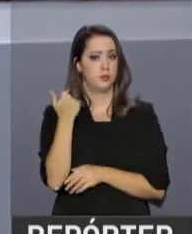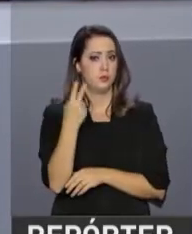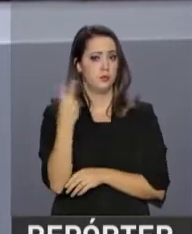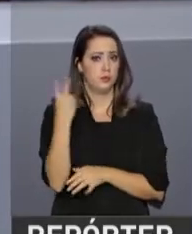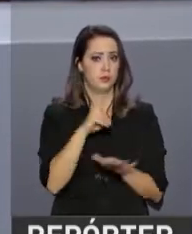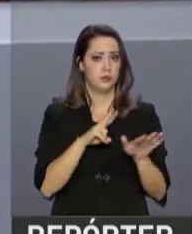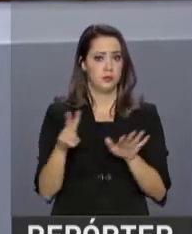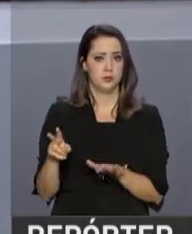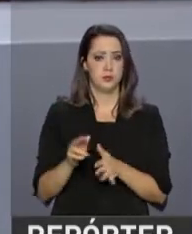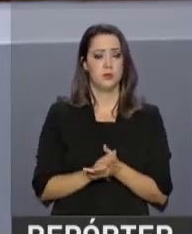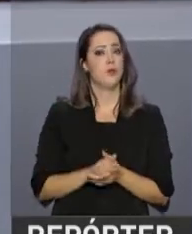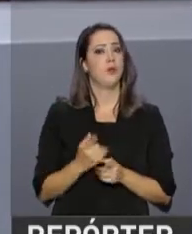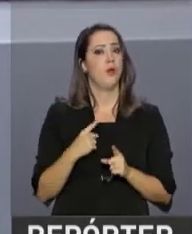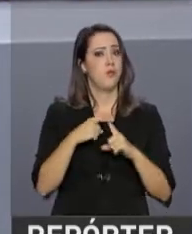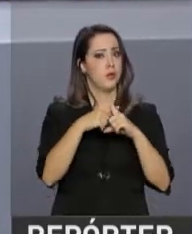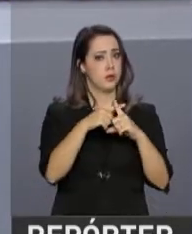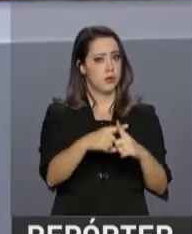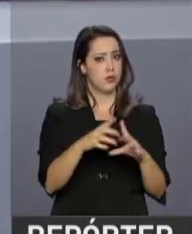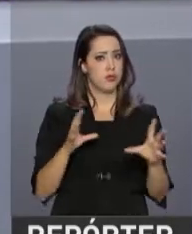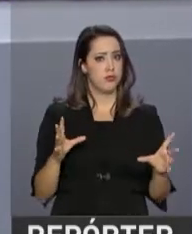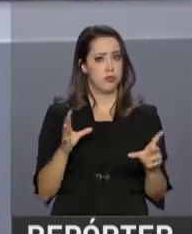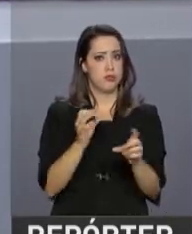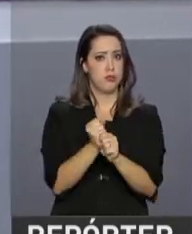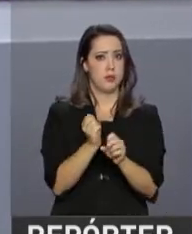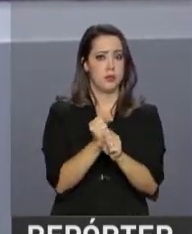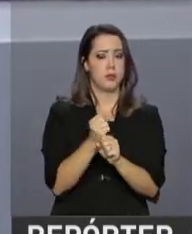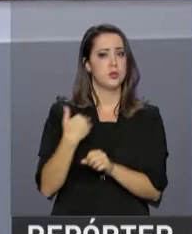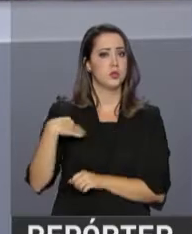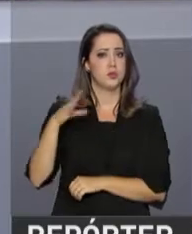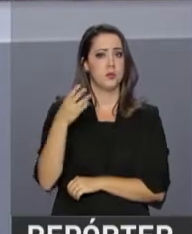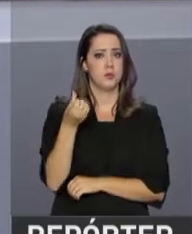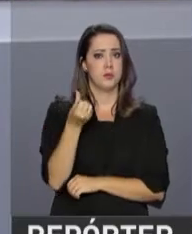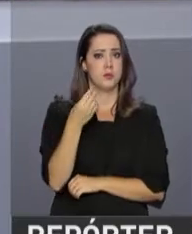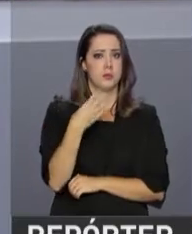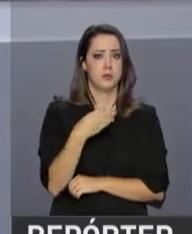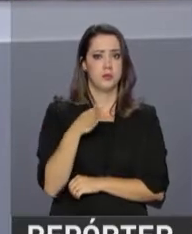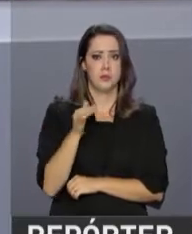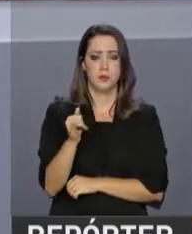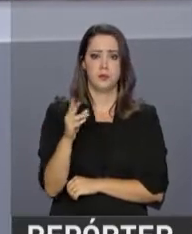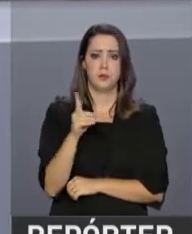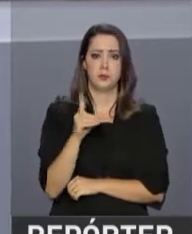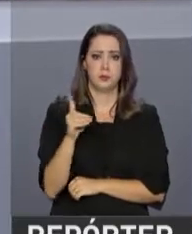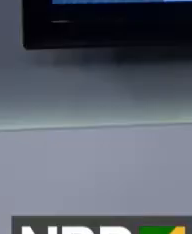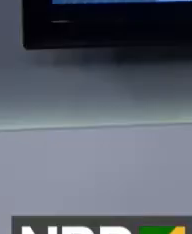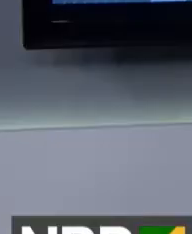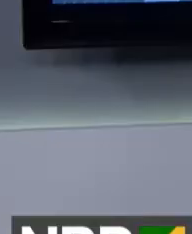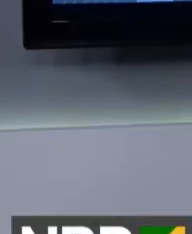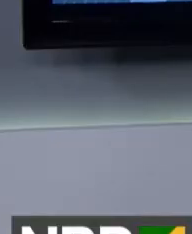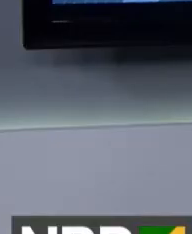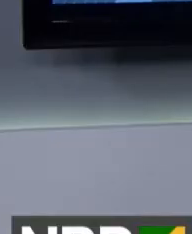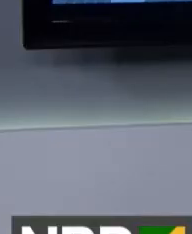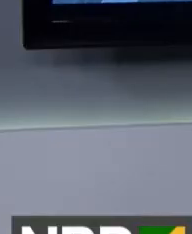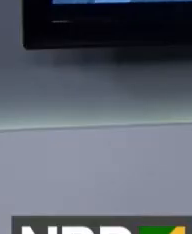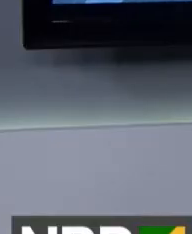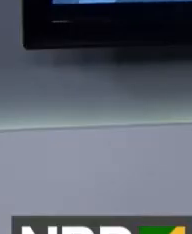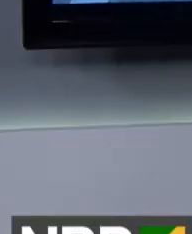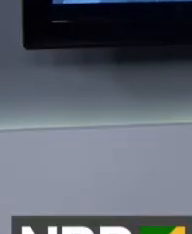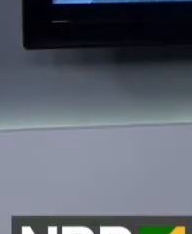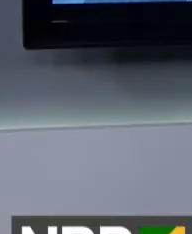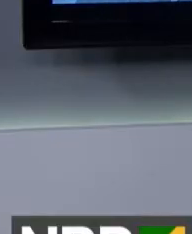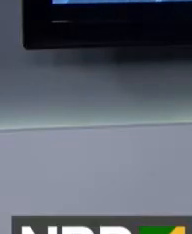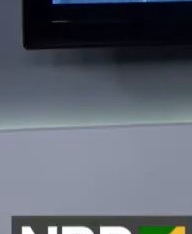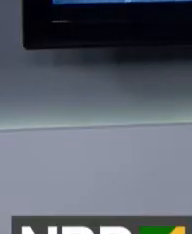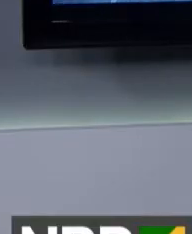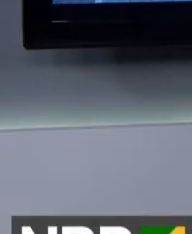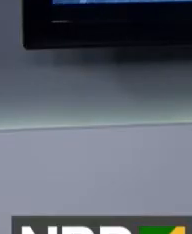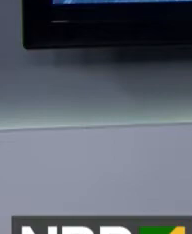semana do mês o saldo positivo acumulado no ano já ultrapassa os 64 bilhões de dólares nós ficamos por aqui continue na